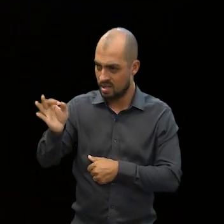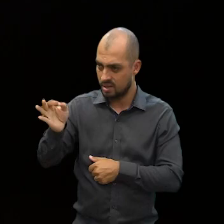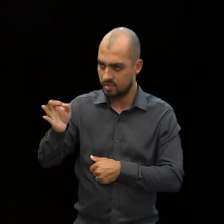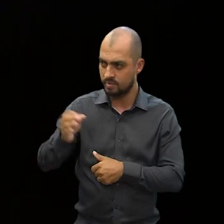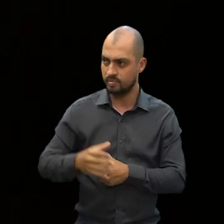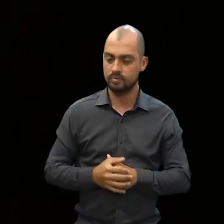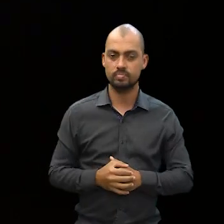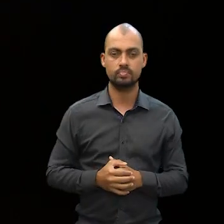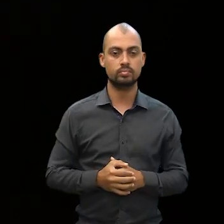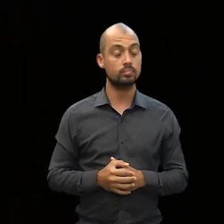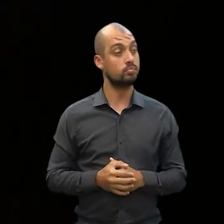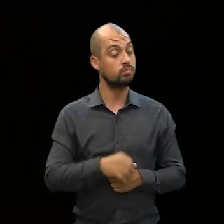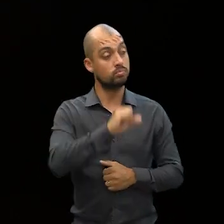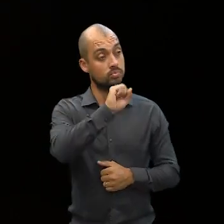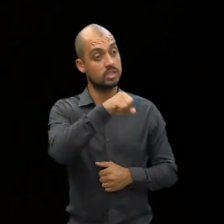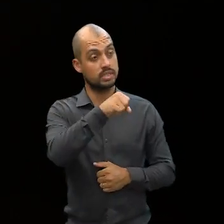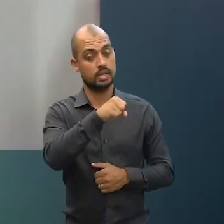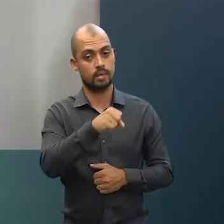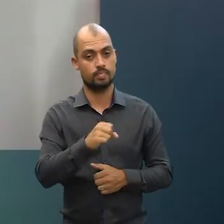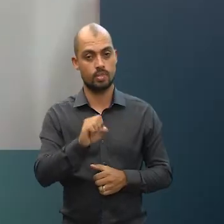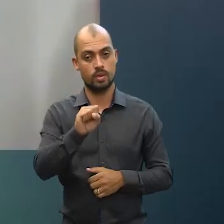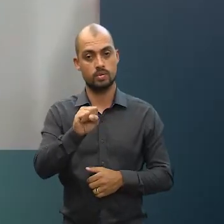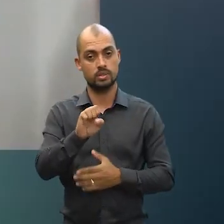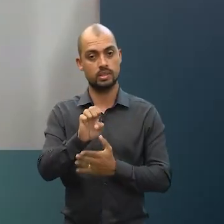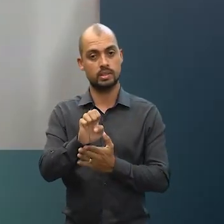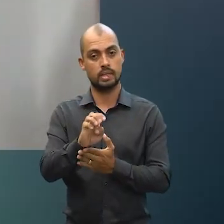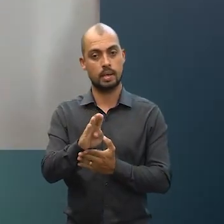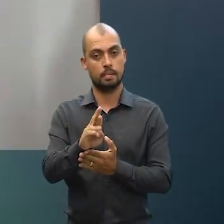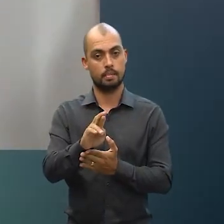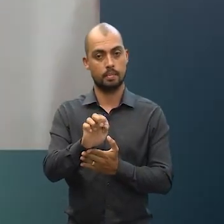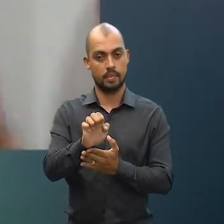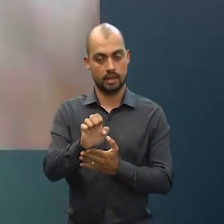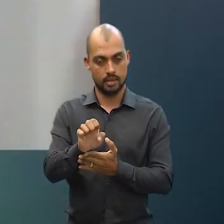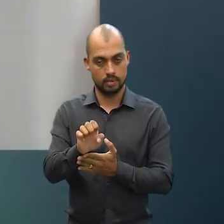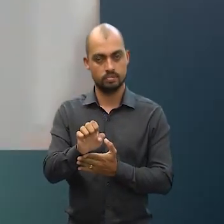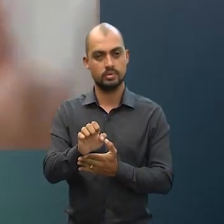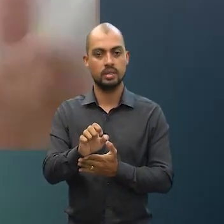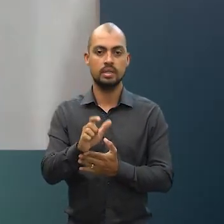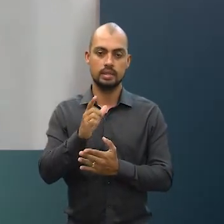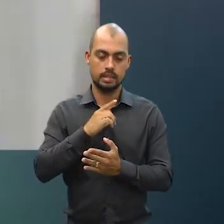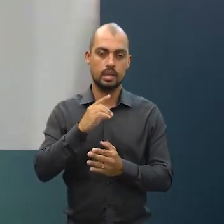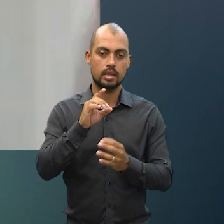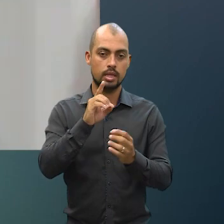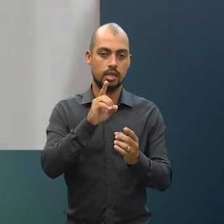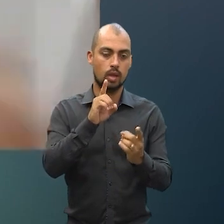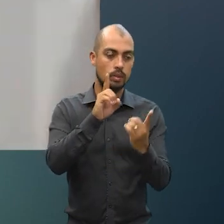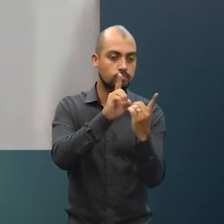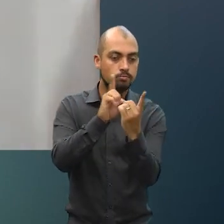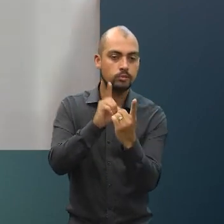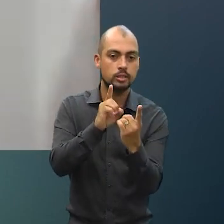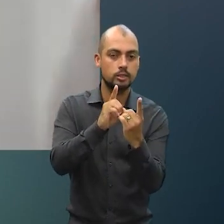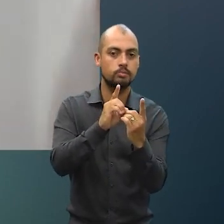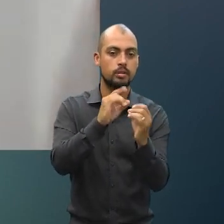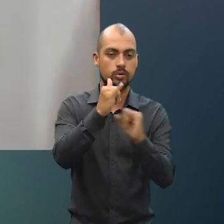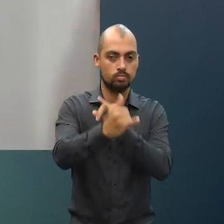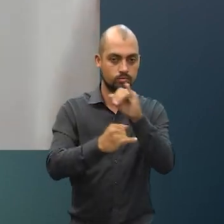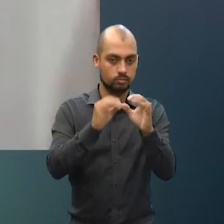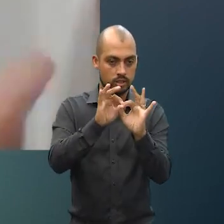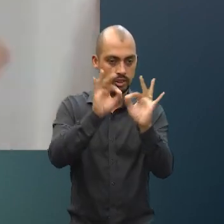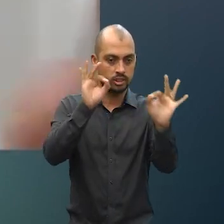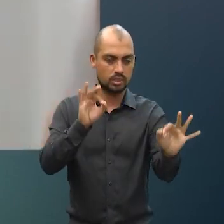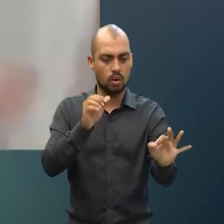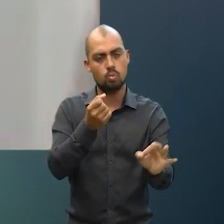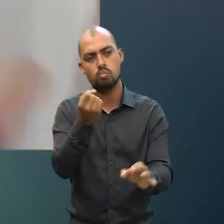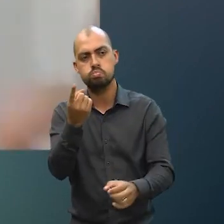João? Isso. Então, o Sebrae, a gente está com atendimento ainda digital. Em alguns locais a gente voltou já com o